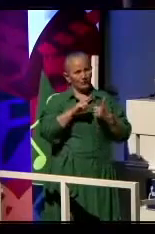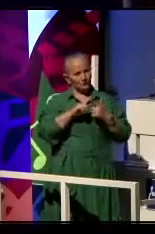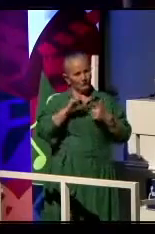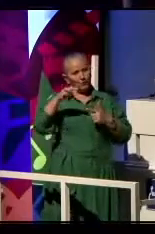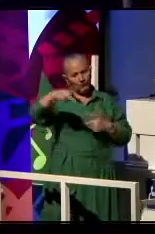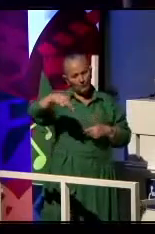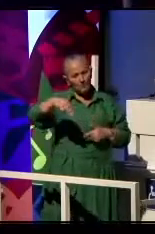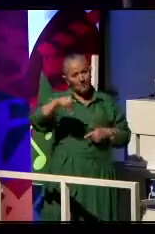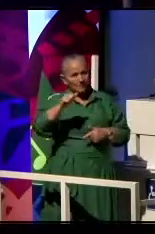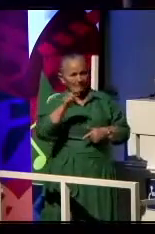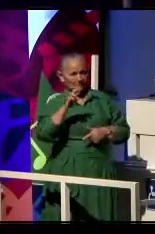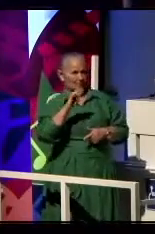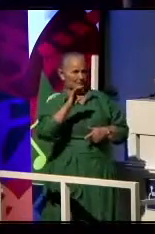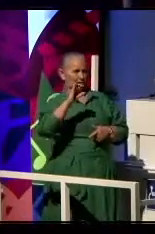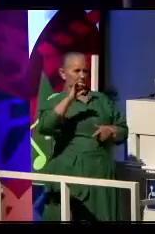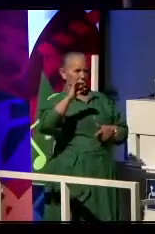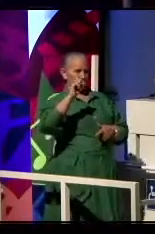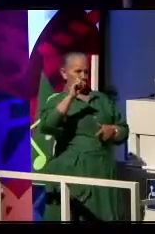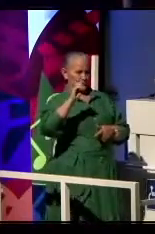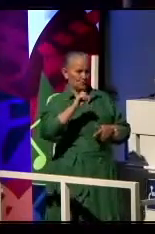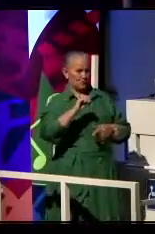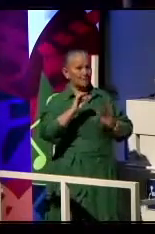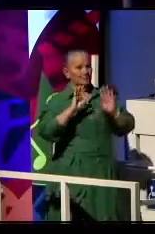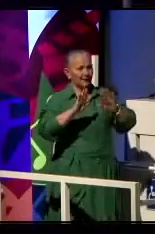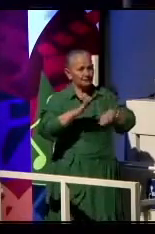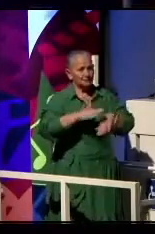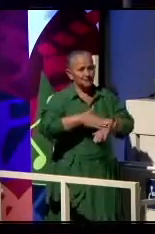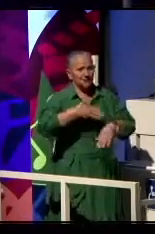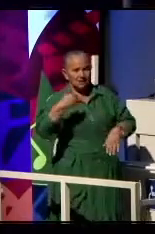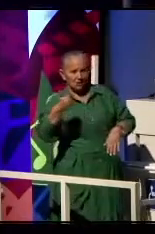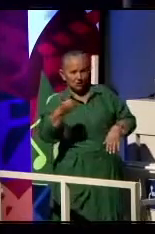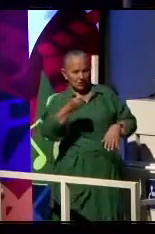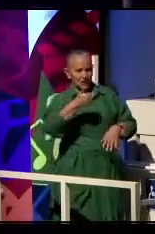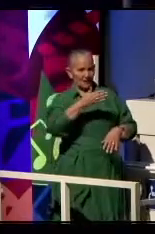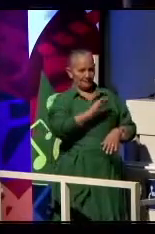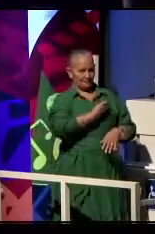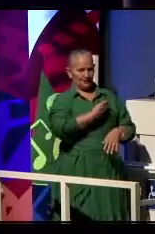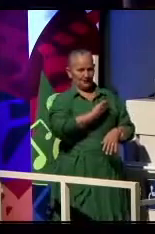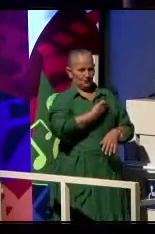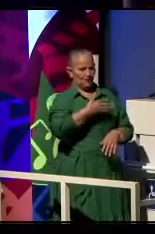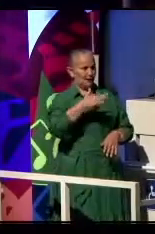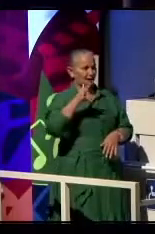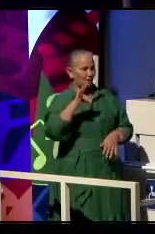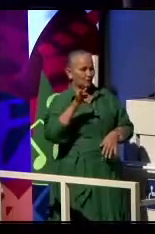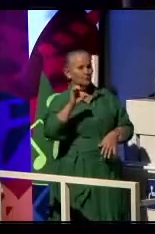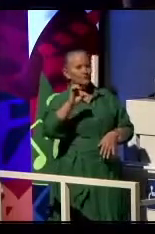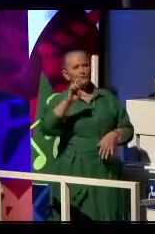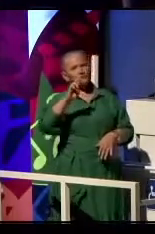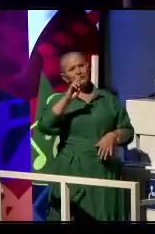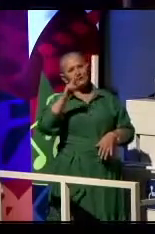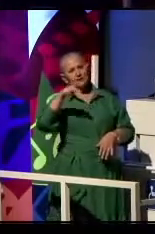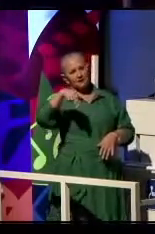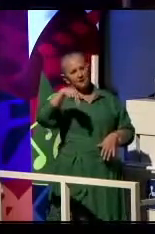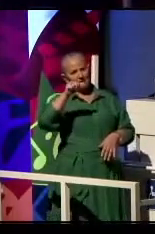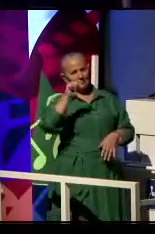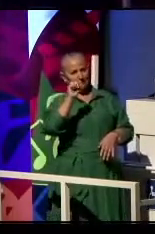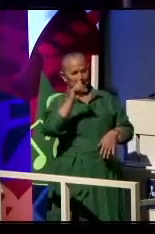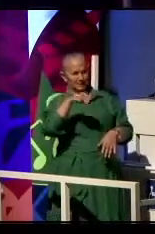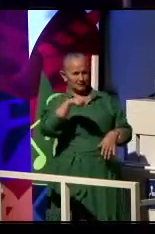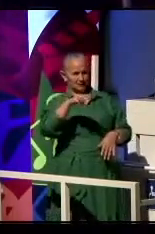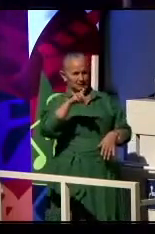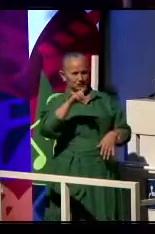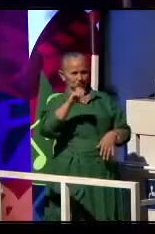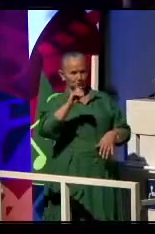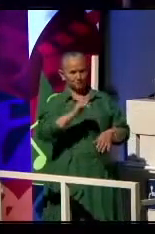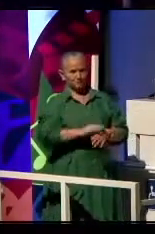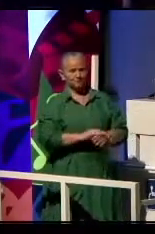o grande parceiro do Milton Nascimento, Fernando Brandt, né? São as músicas mais famosas, mais conhecidas, né? Vem